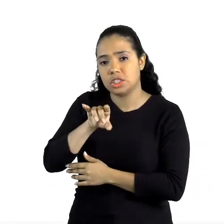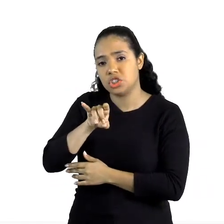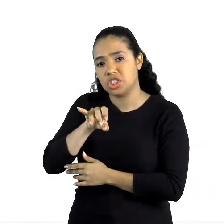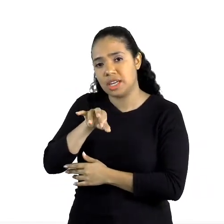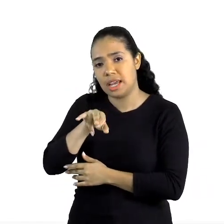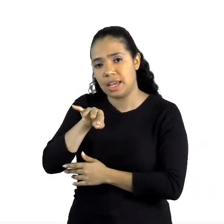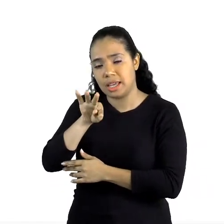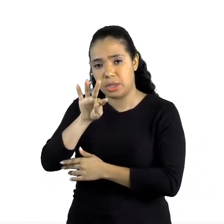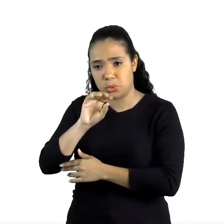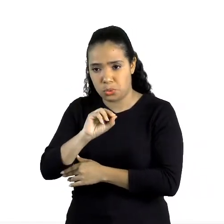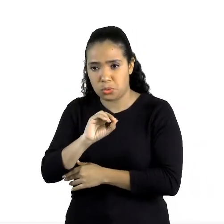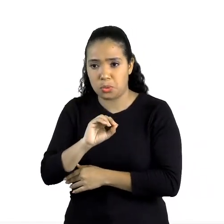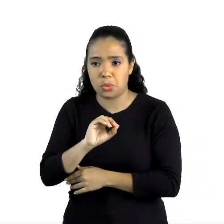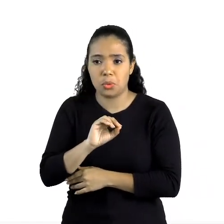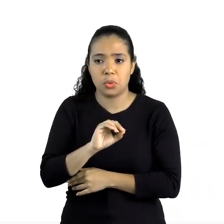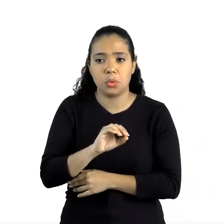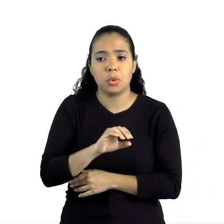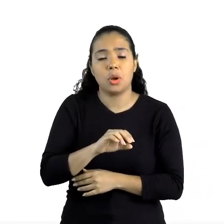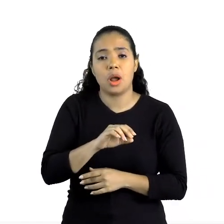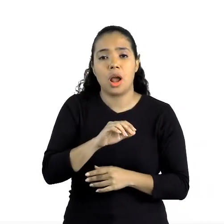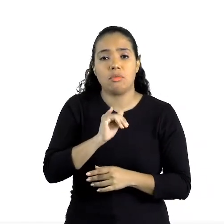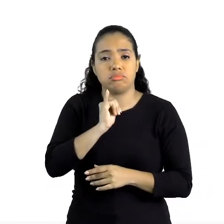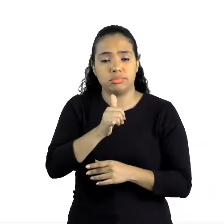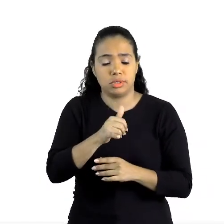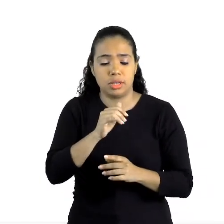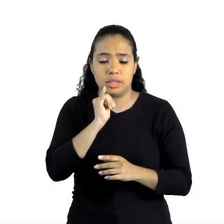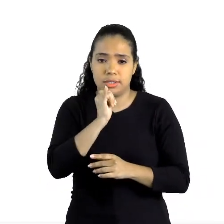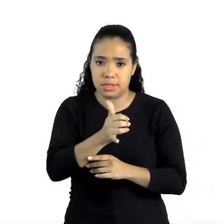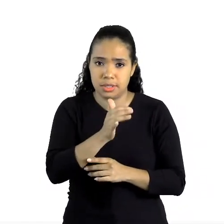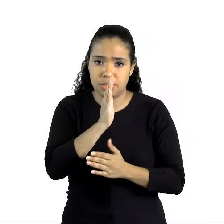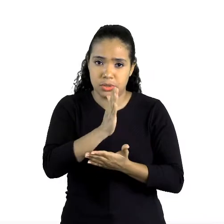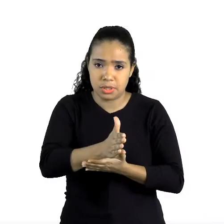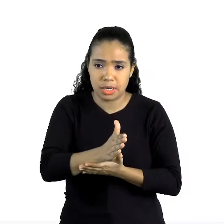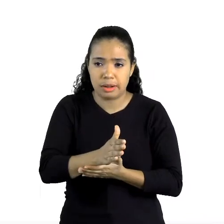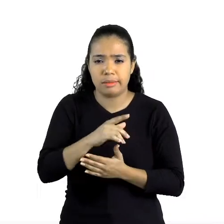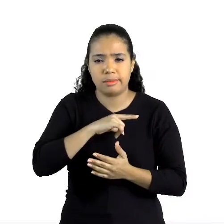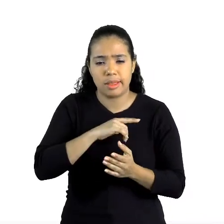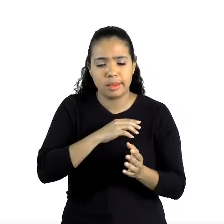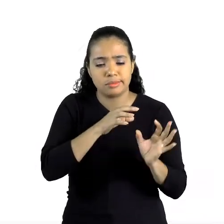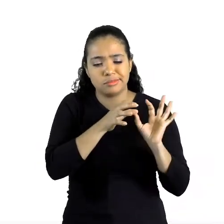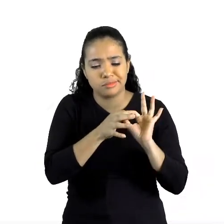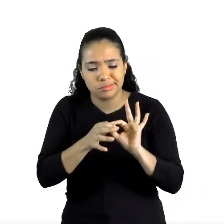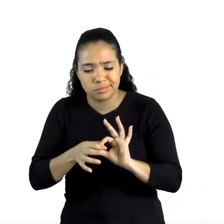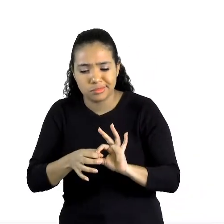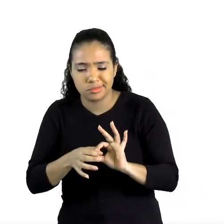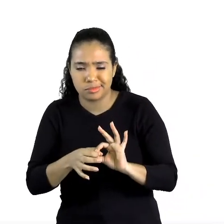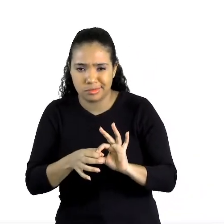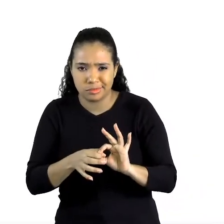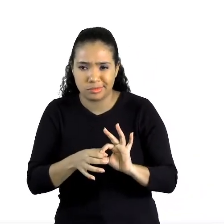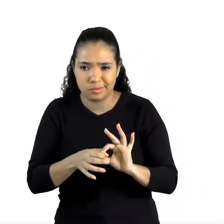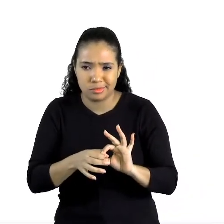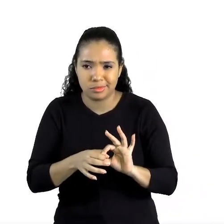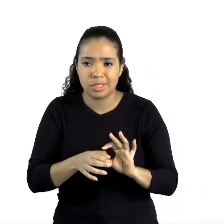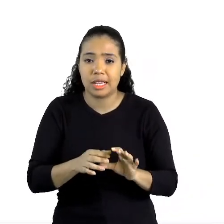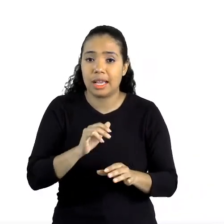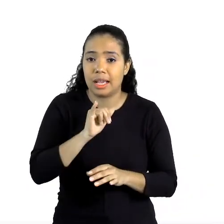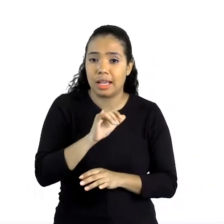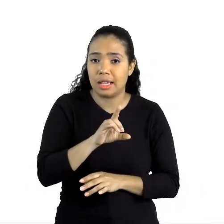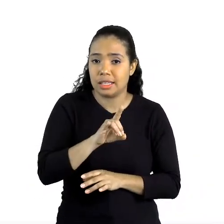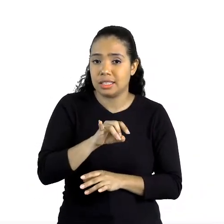o procedimento comunicativo capaz de construir sentido ao texto. Não, discurso, tá,